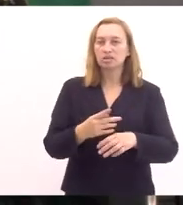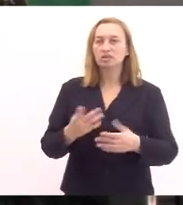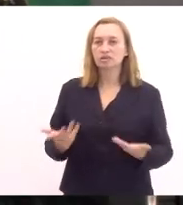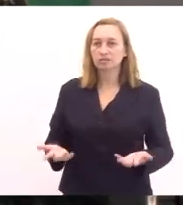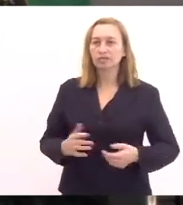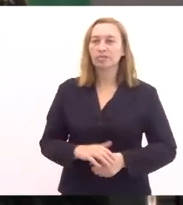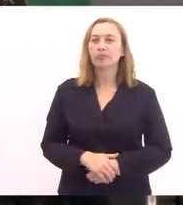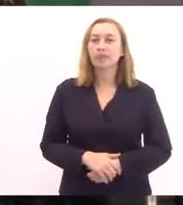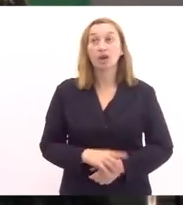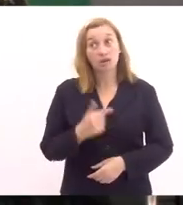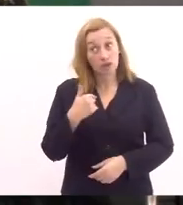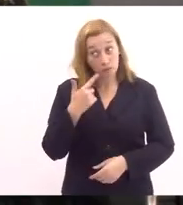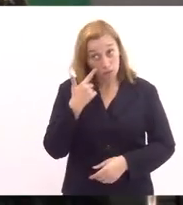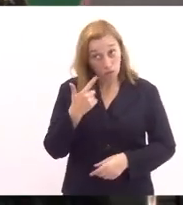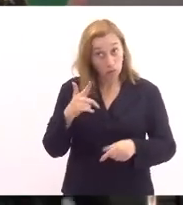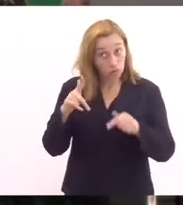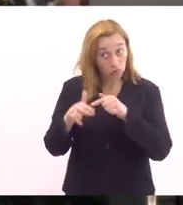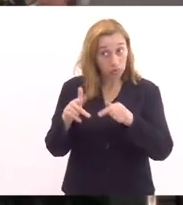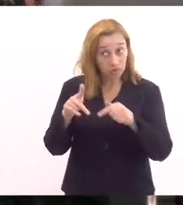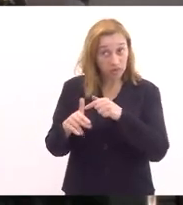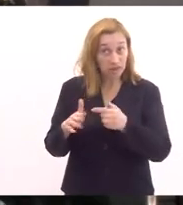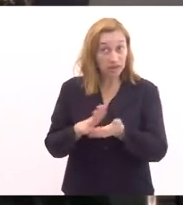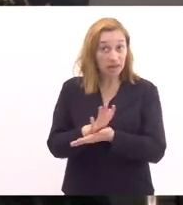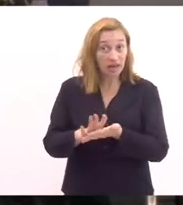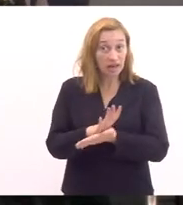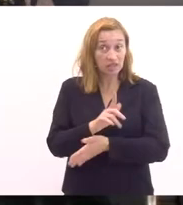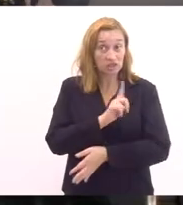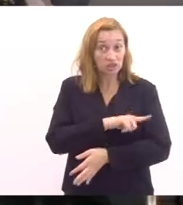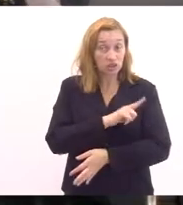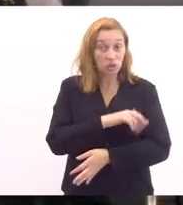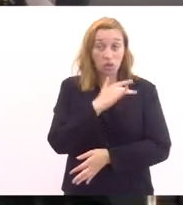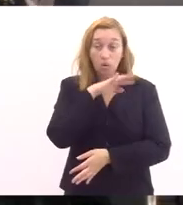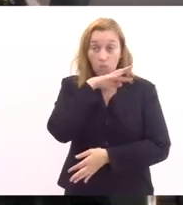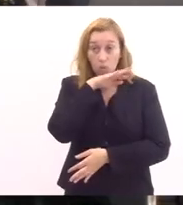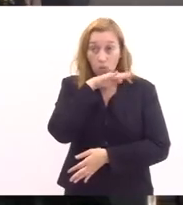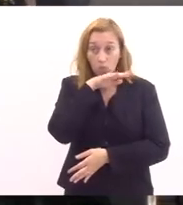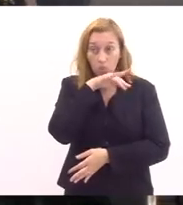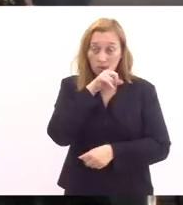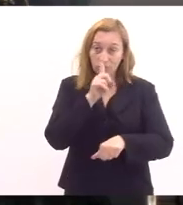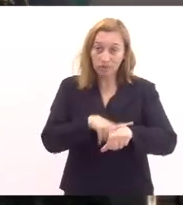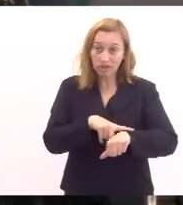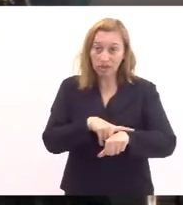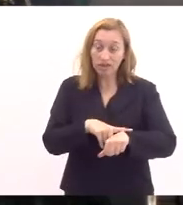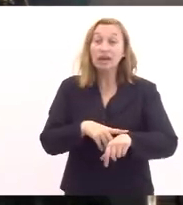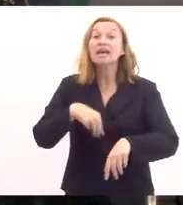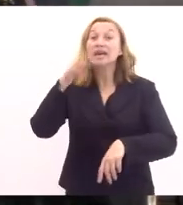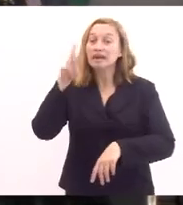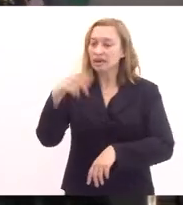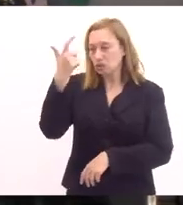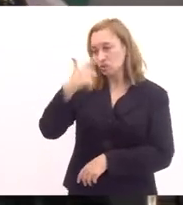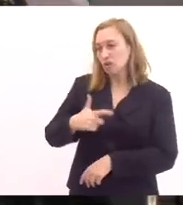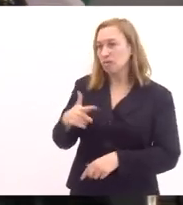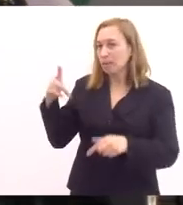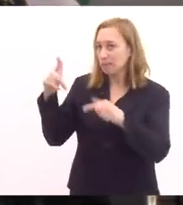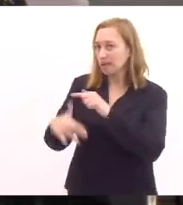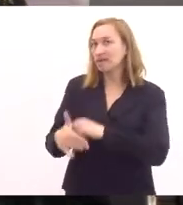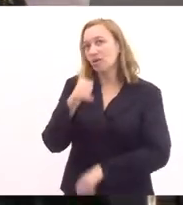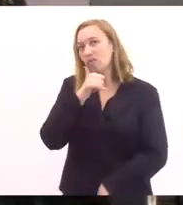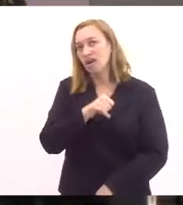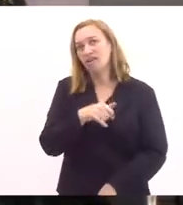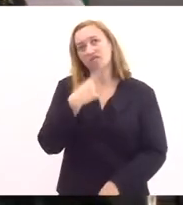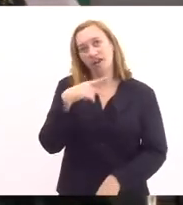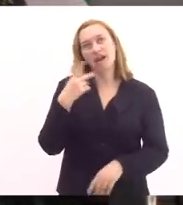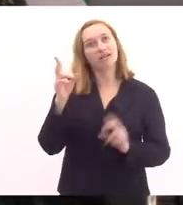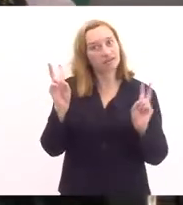vocês perceberam que eu não interrompe ninguém foi um péssimo gestor do tempo Quem Sou Eu para interromper uma mulher falando